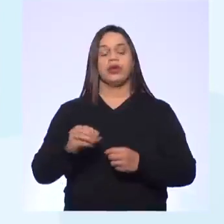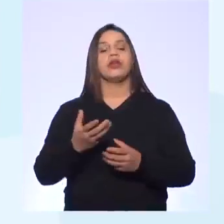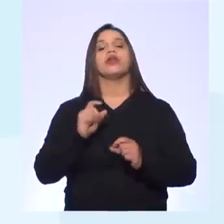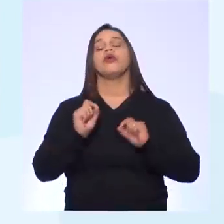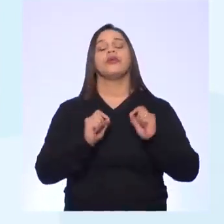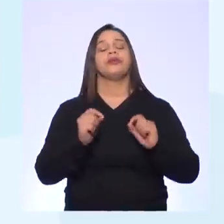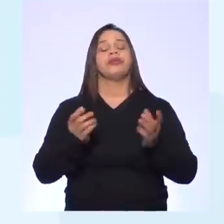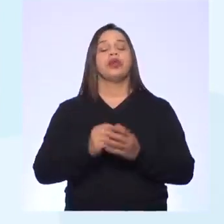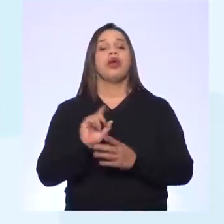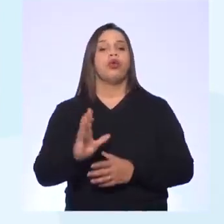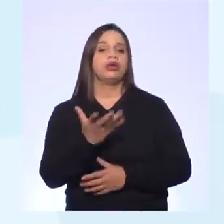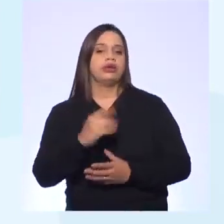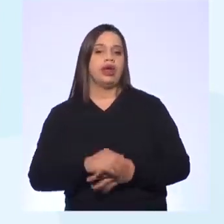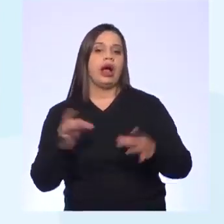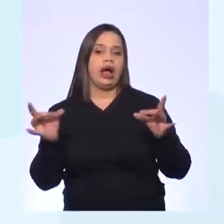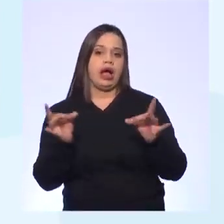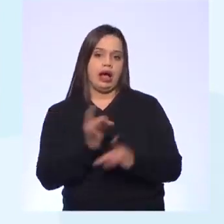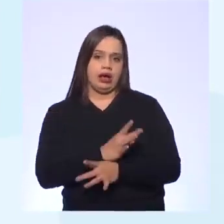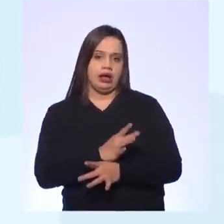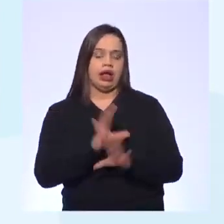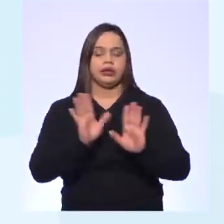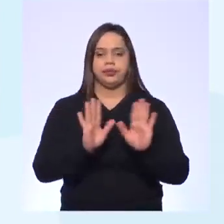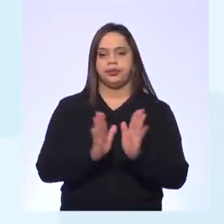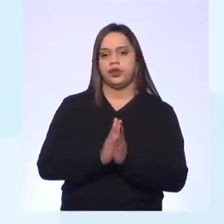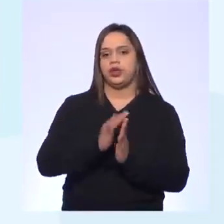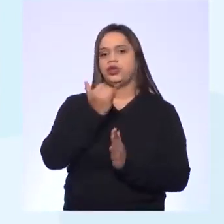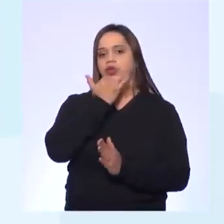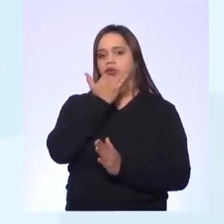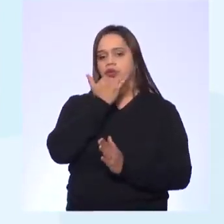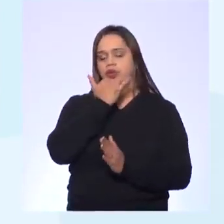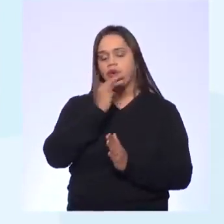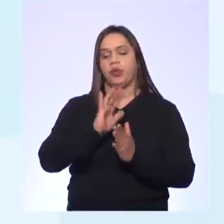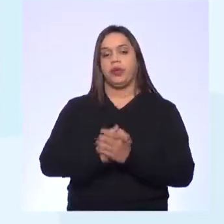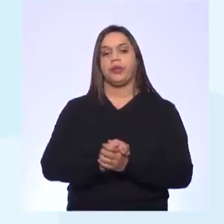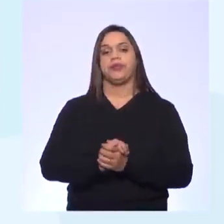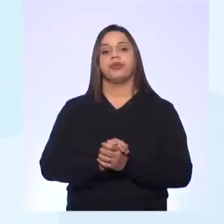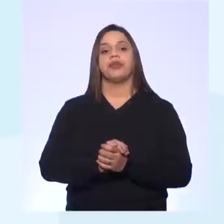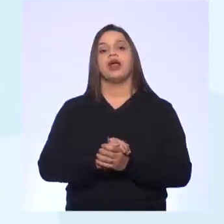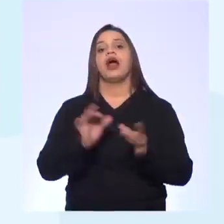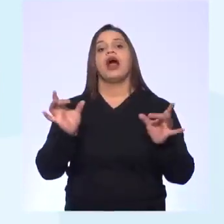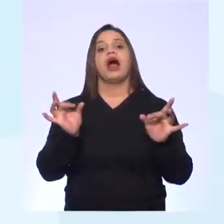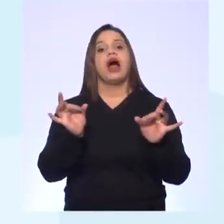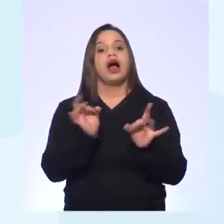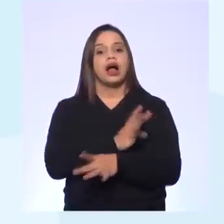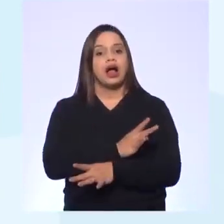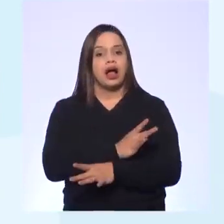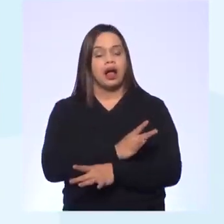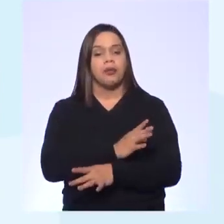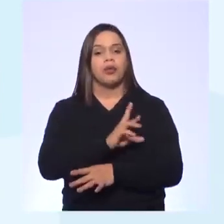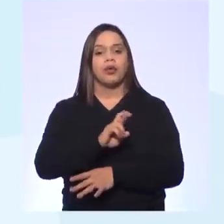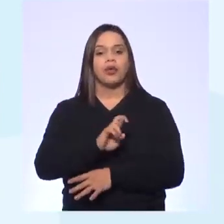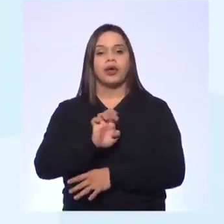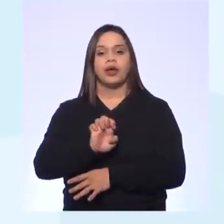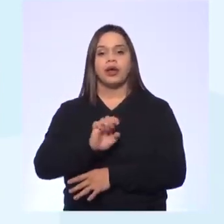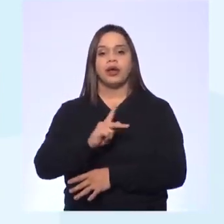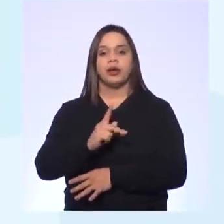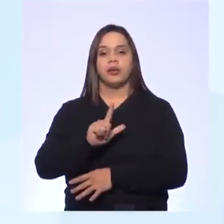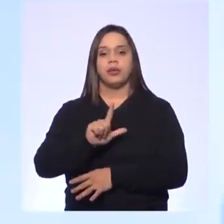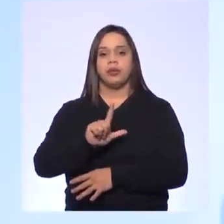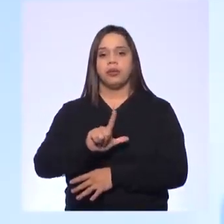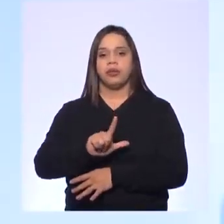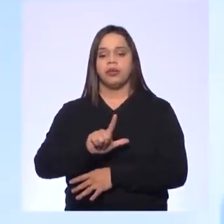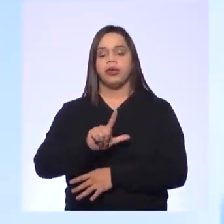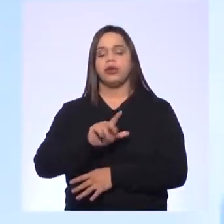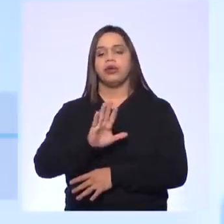Acabou o Império Romano. Aliás, desculpem, retificando aqui. Acabou a República Romana. Depois da